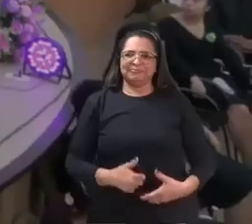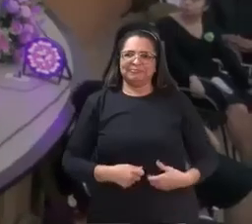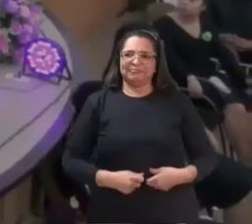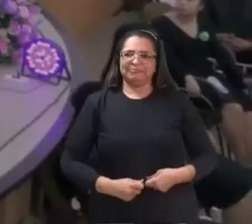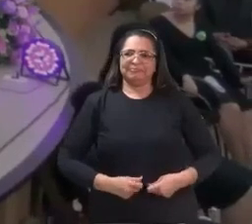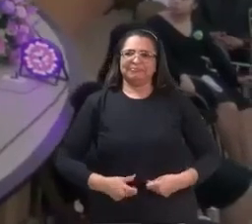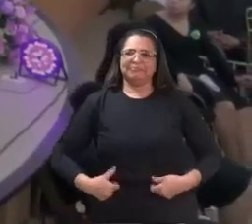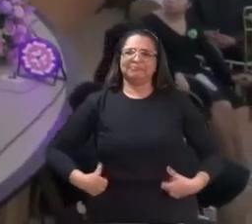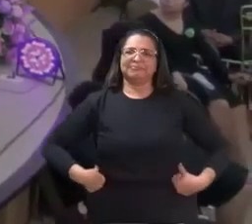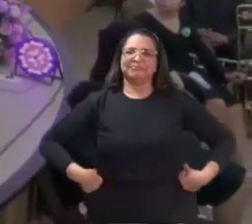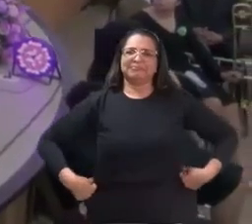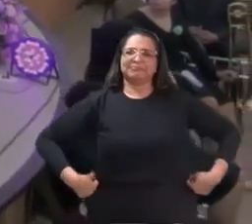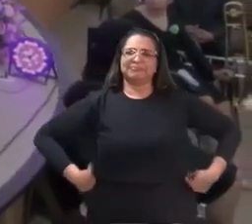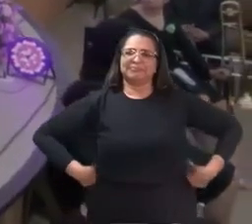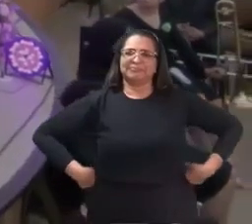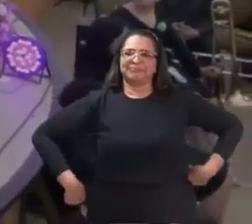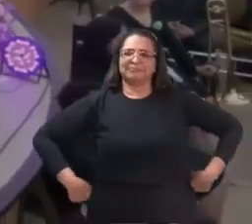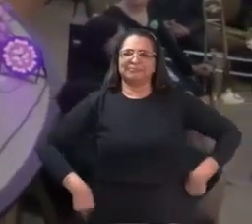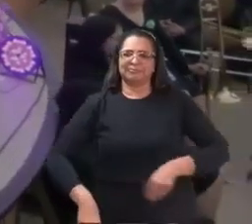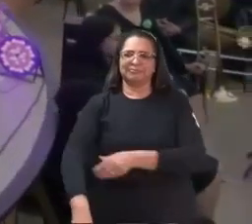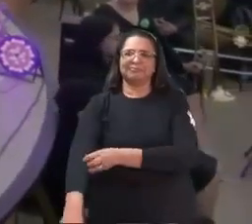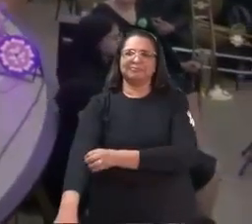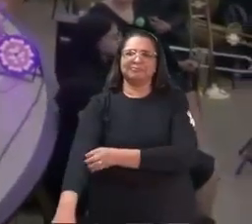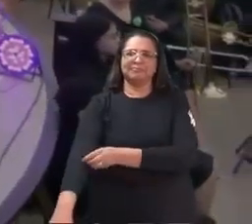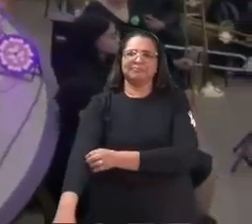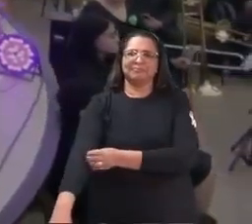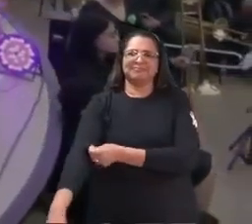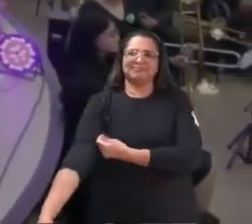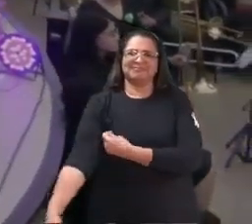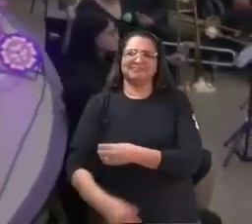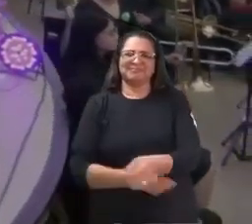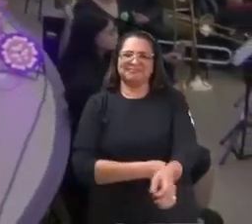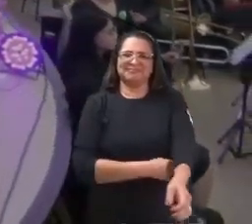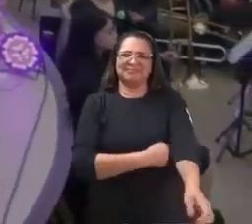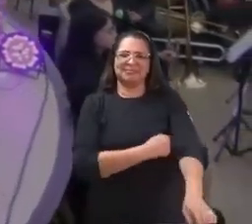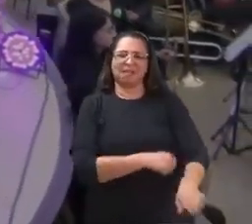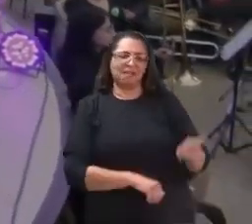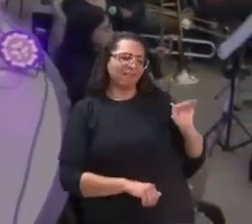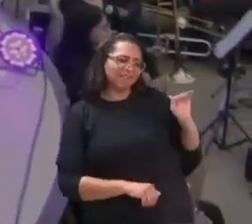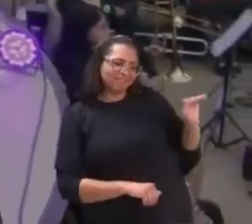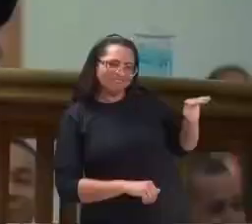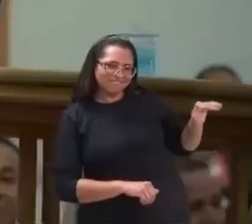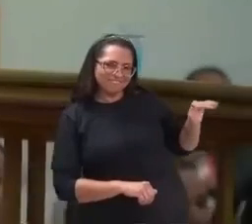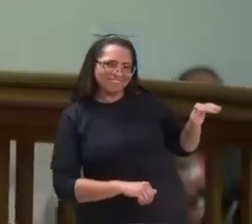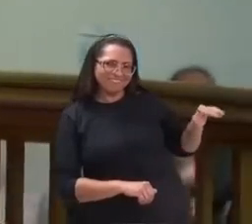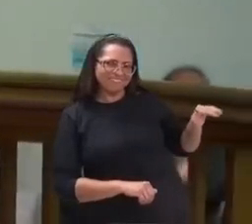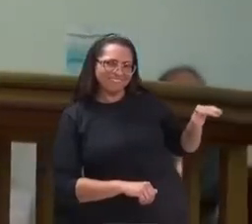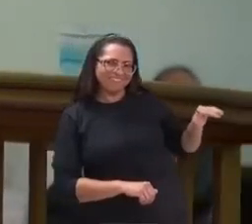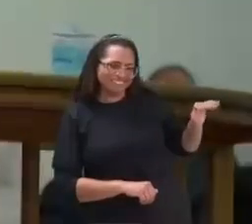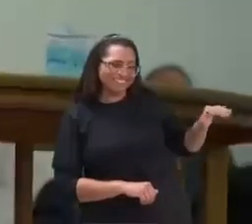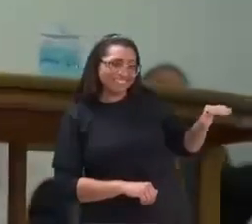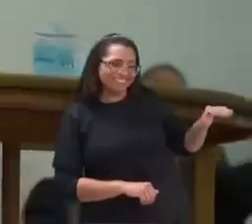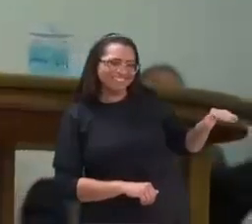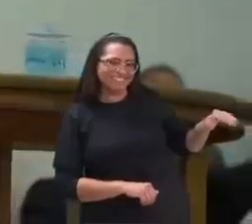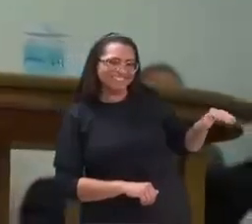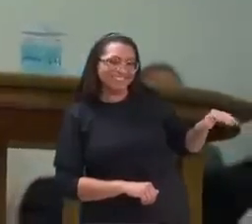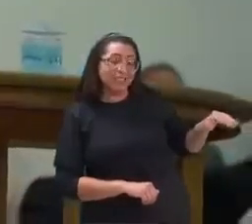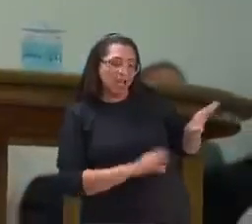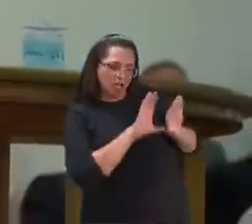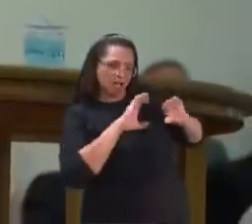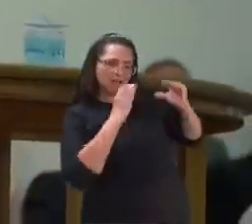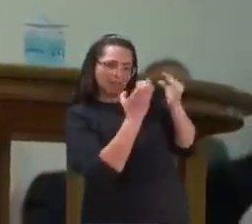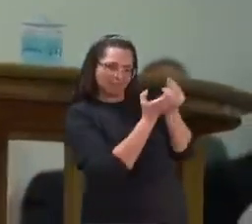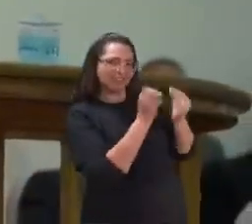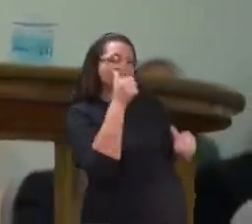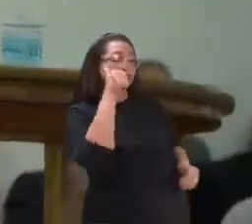Chequei, vai, egas. Dá um tapinha nela, nesse que está do teu lado aí, dá um tapinha nela. É congresso feminino,